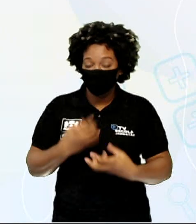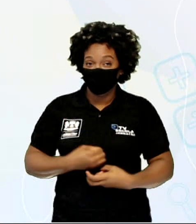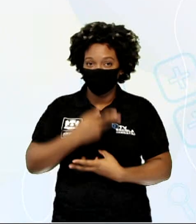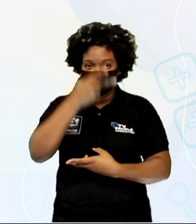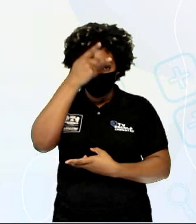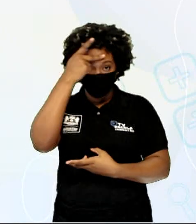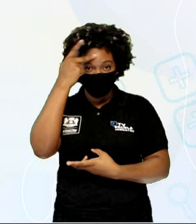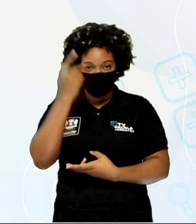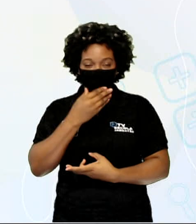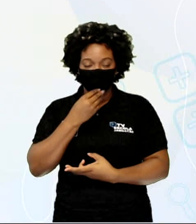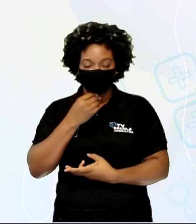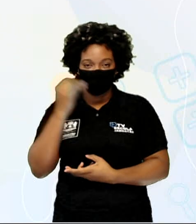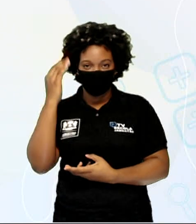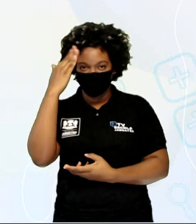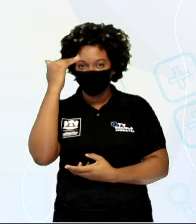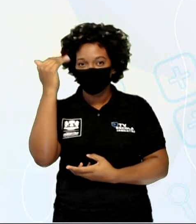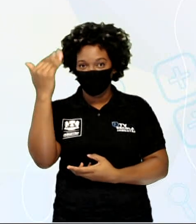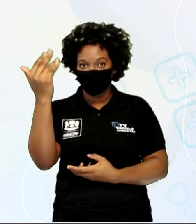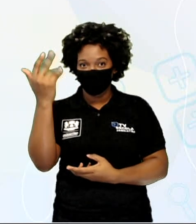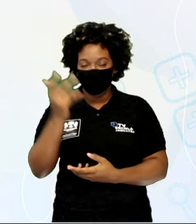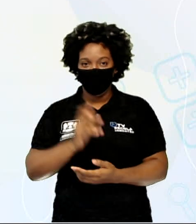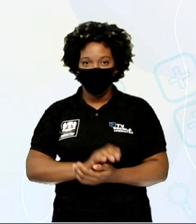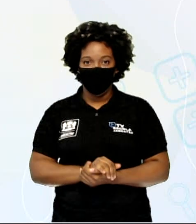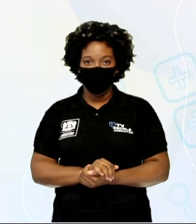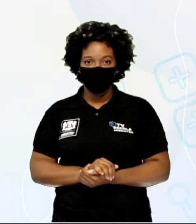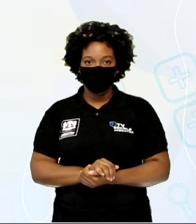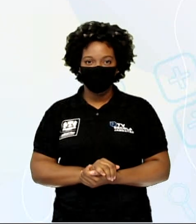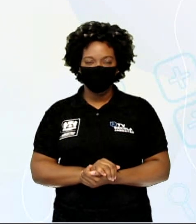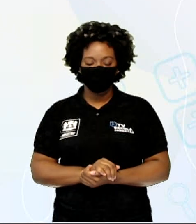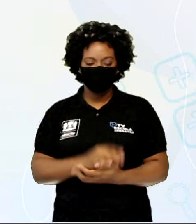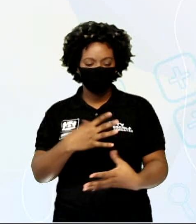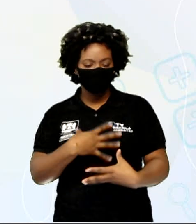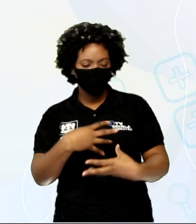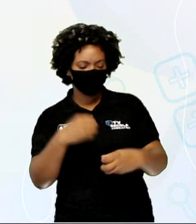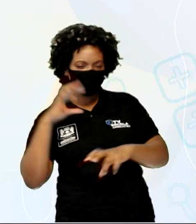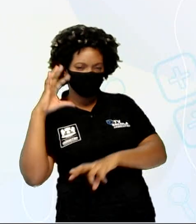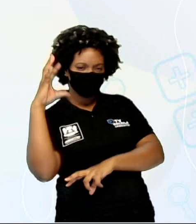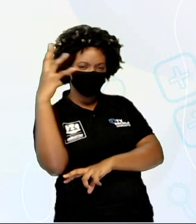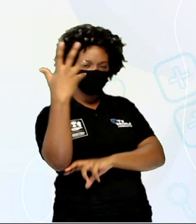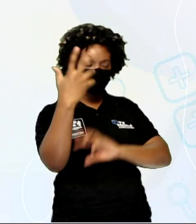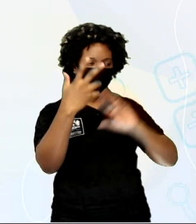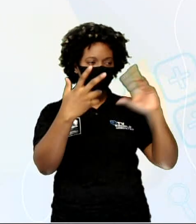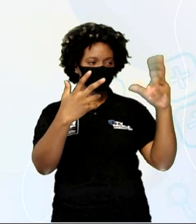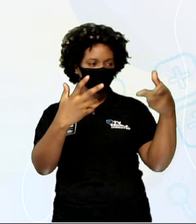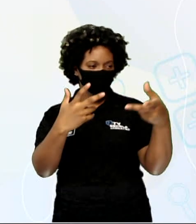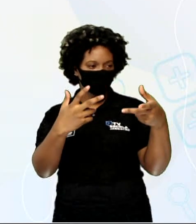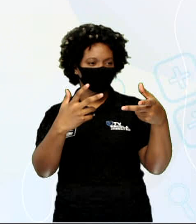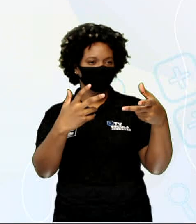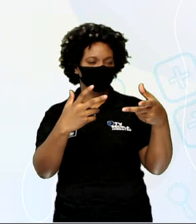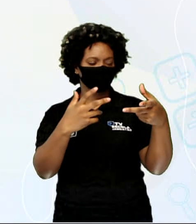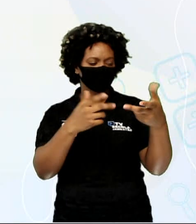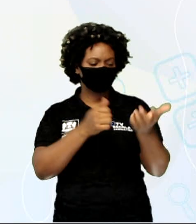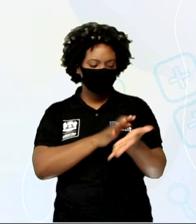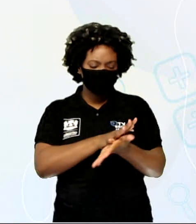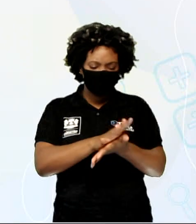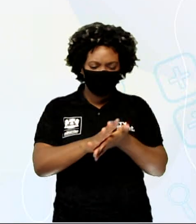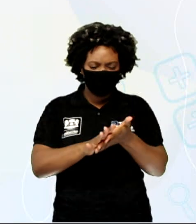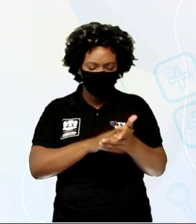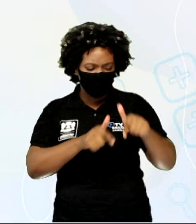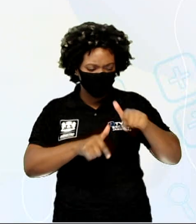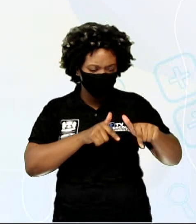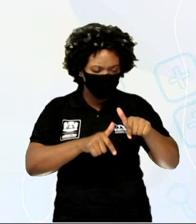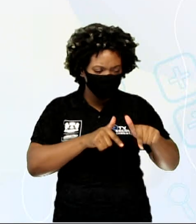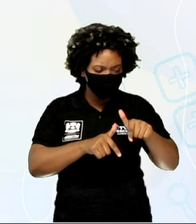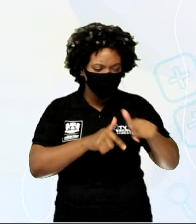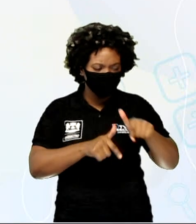cordelista. Vamos lá. Sou fio das matas, canto da mão grossa, trabalho na